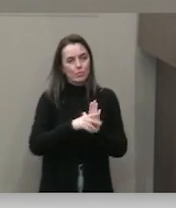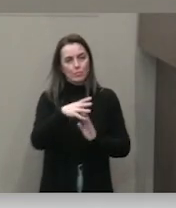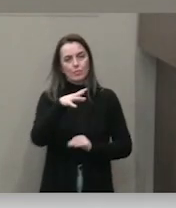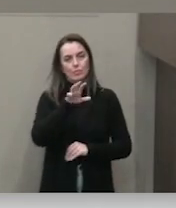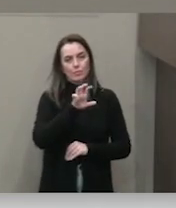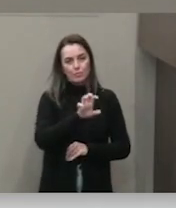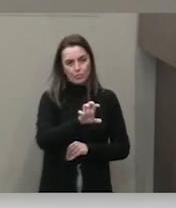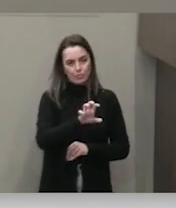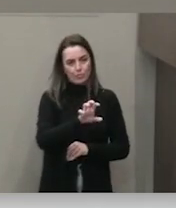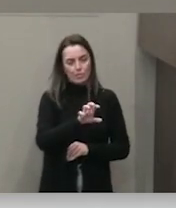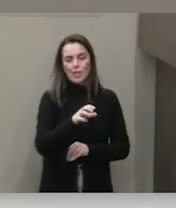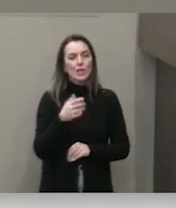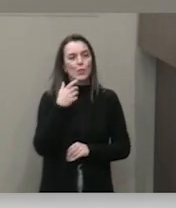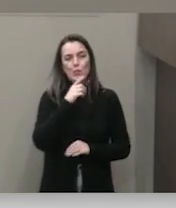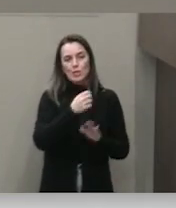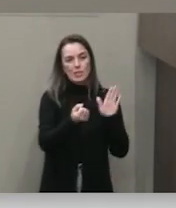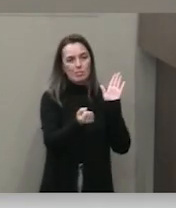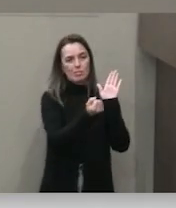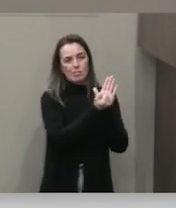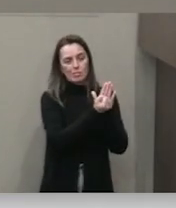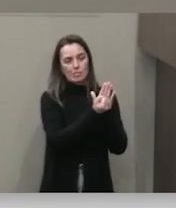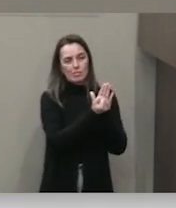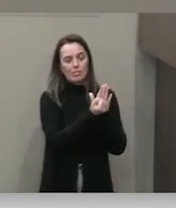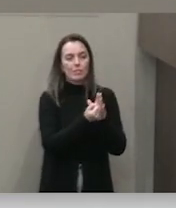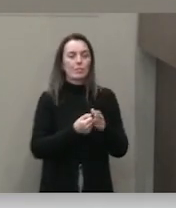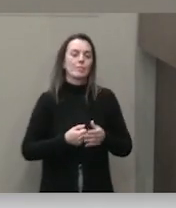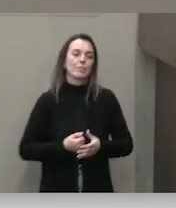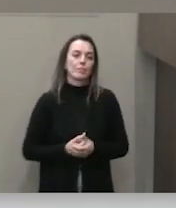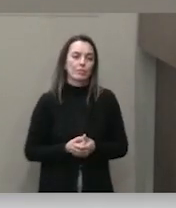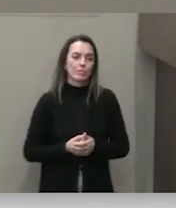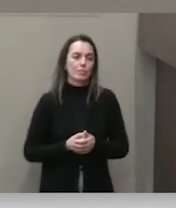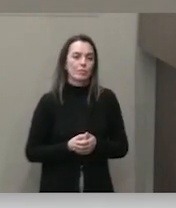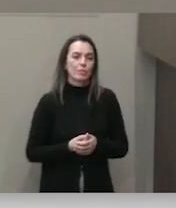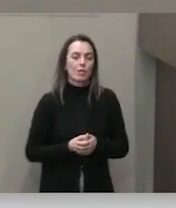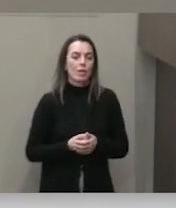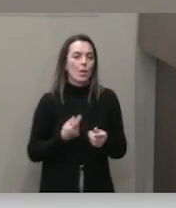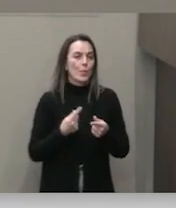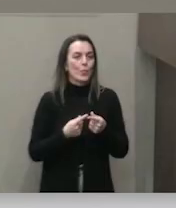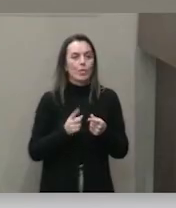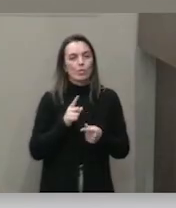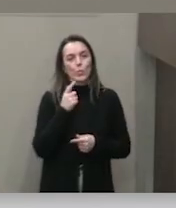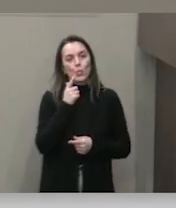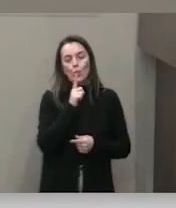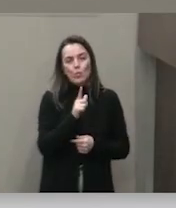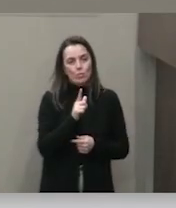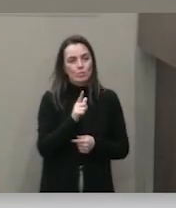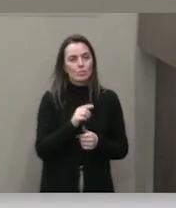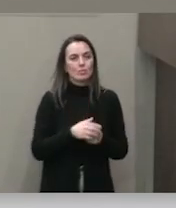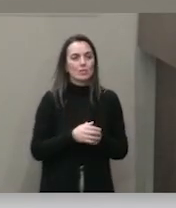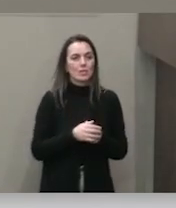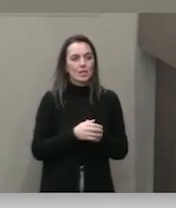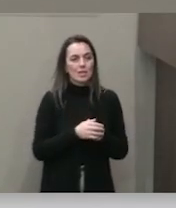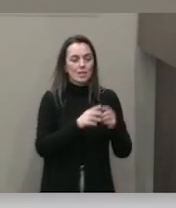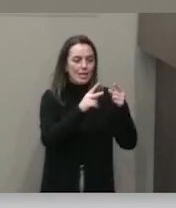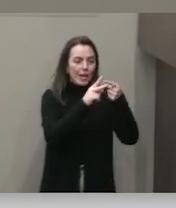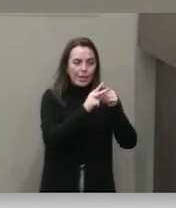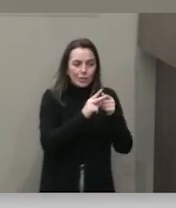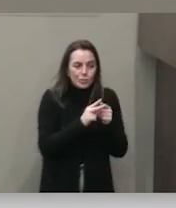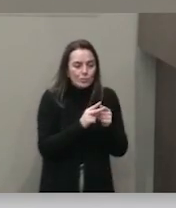não receberiam o selo por não se ajustarem a algumas